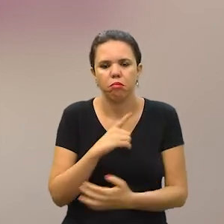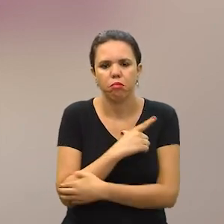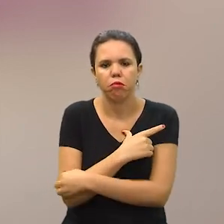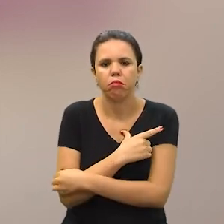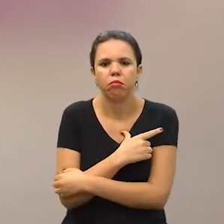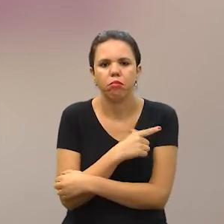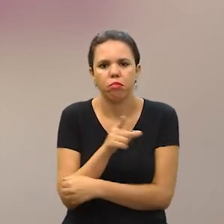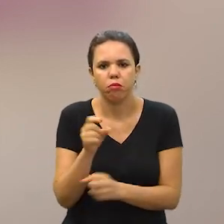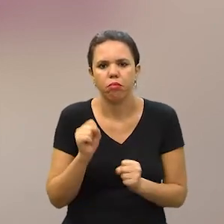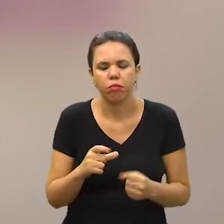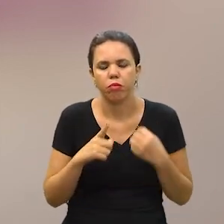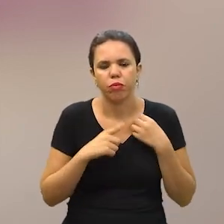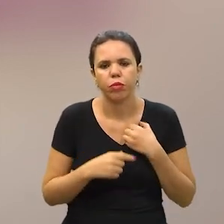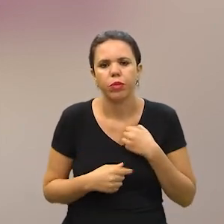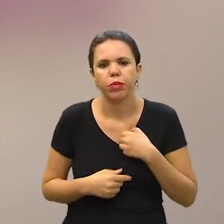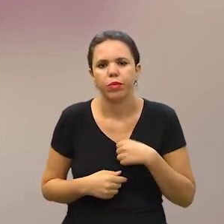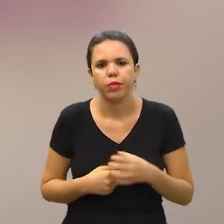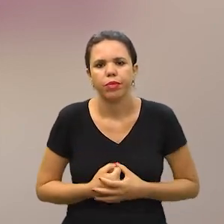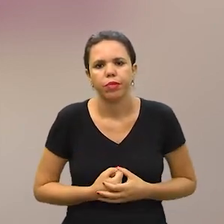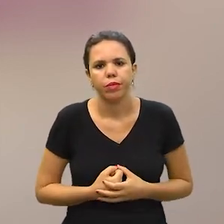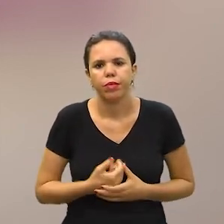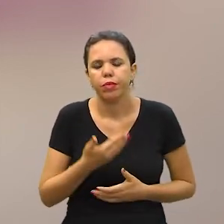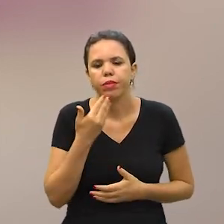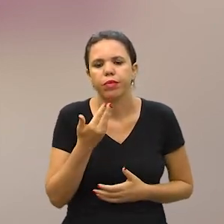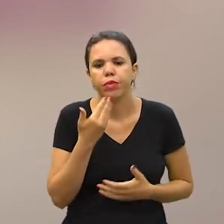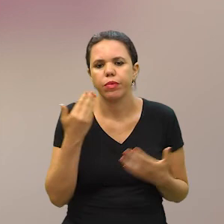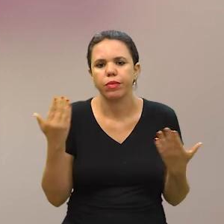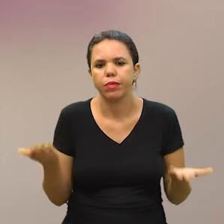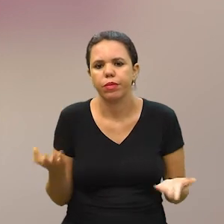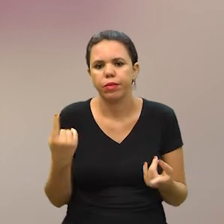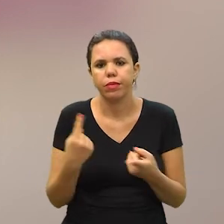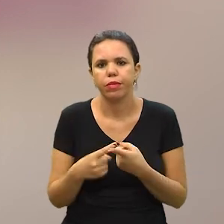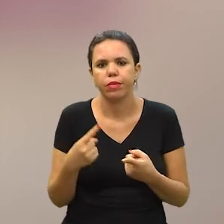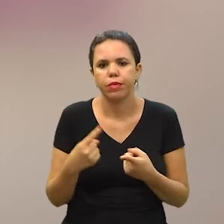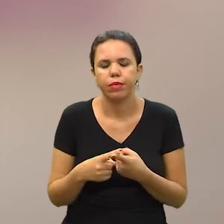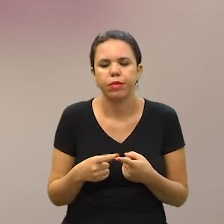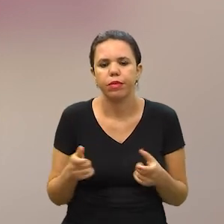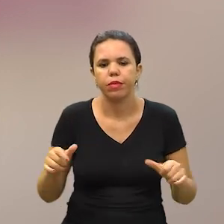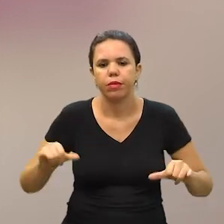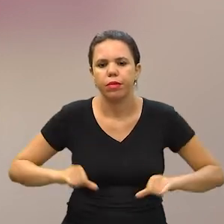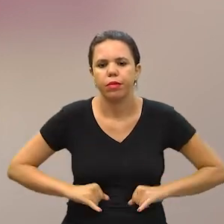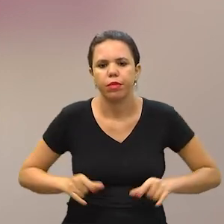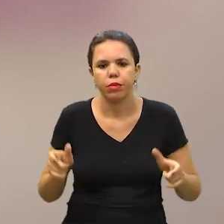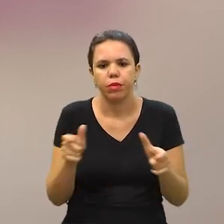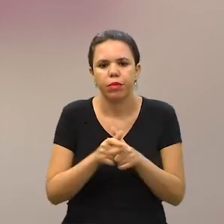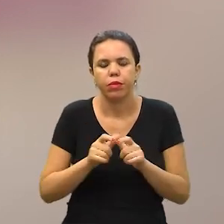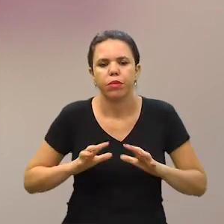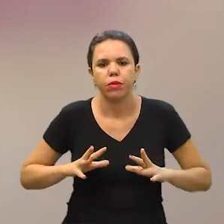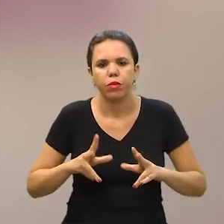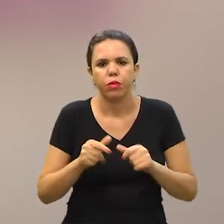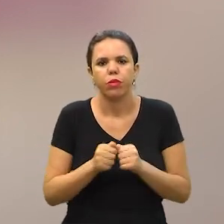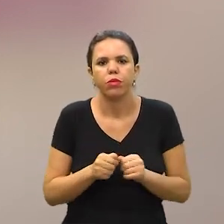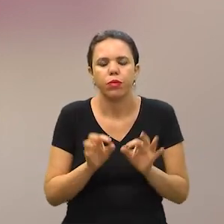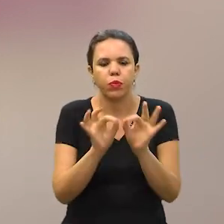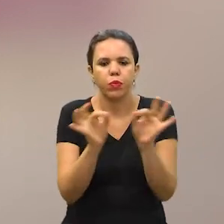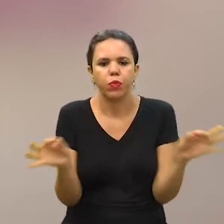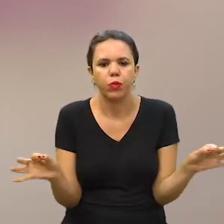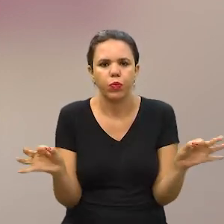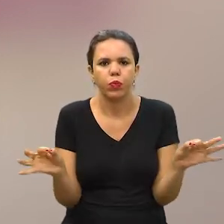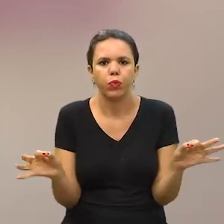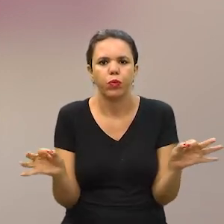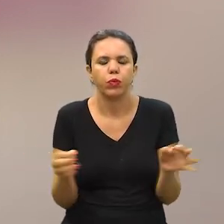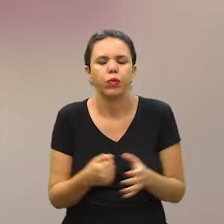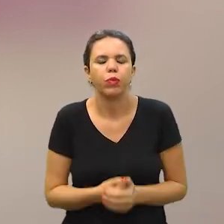ter esse diagnóstico, se você pode ter esse diagnóstico, mais fácil, porque fica menos sofrimento para todo mundo, é mais simples